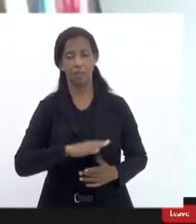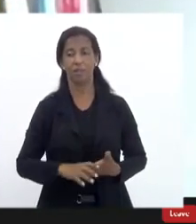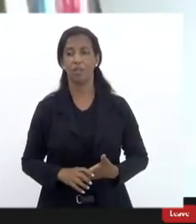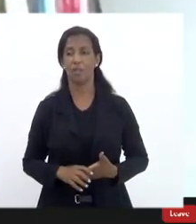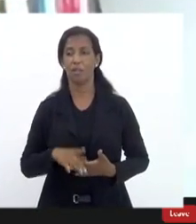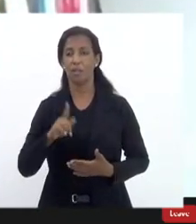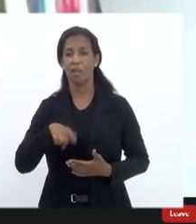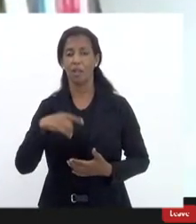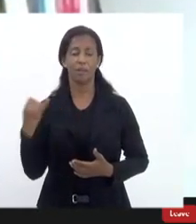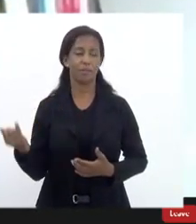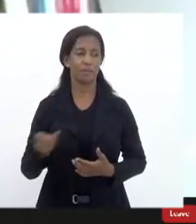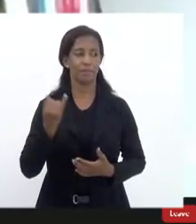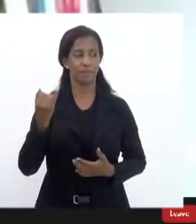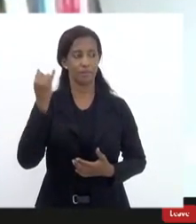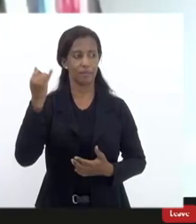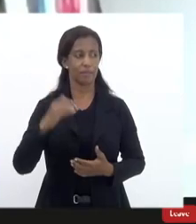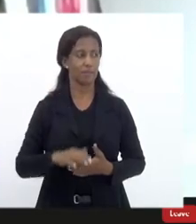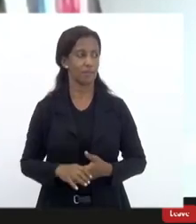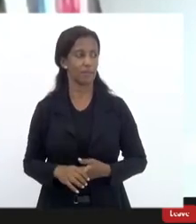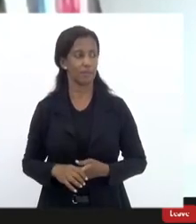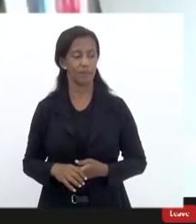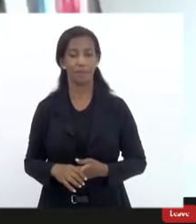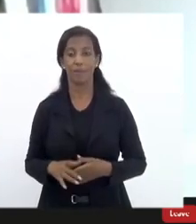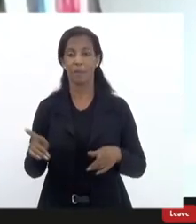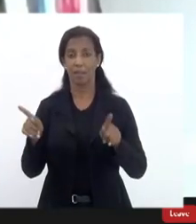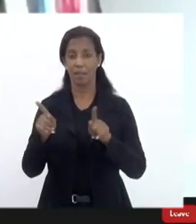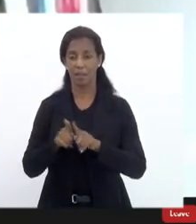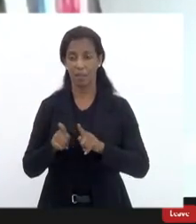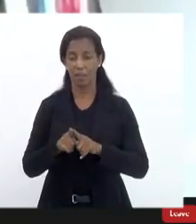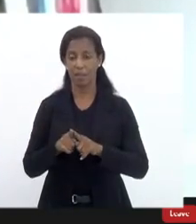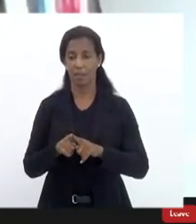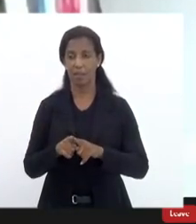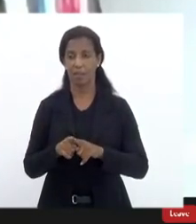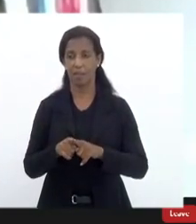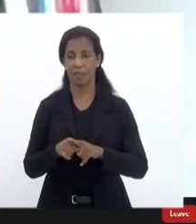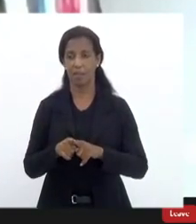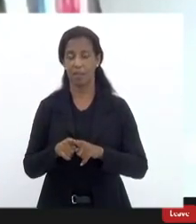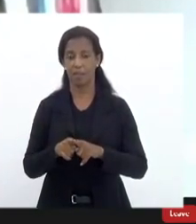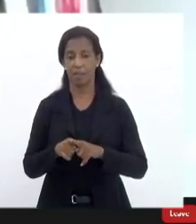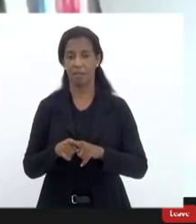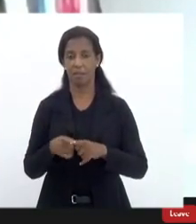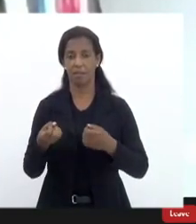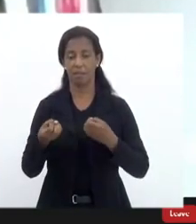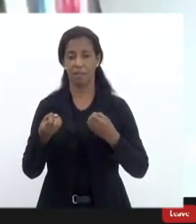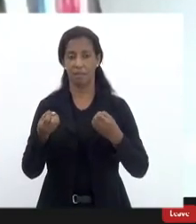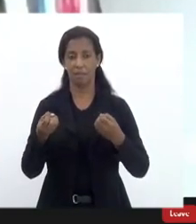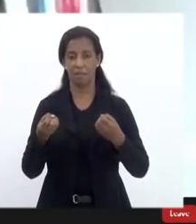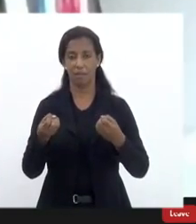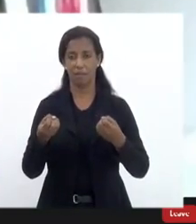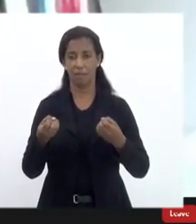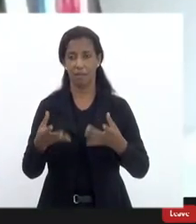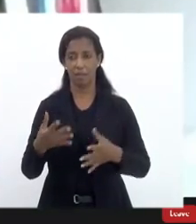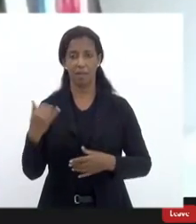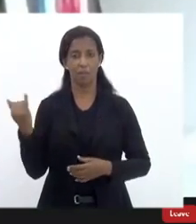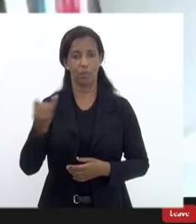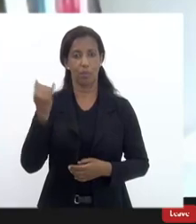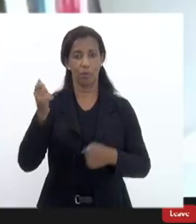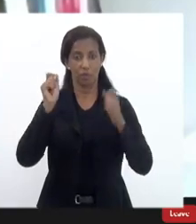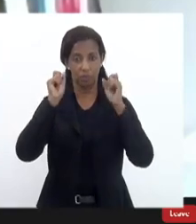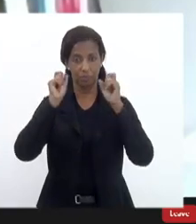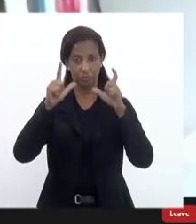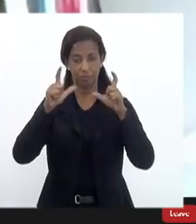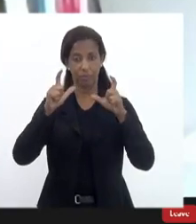fundamental. E quero deixar também um alerta, porque o deputado também